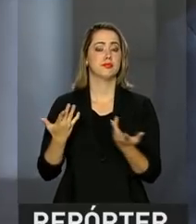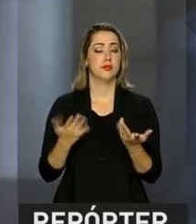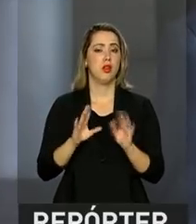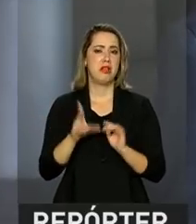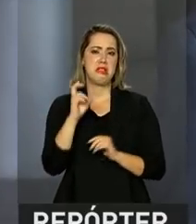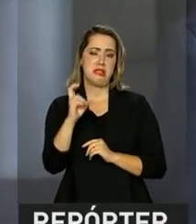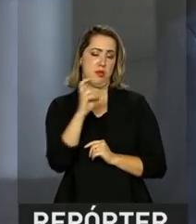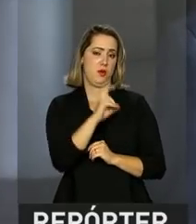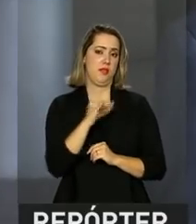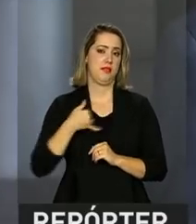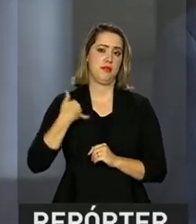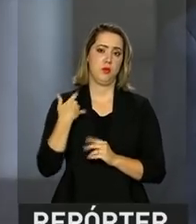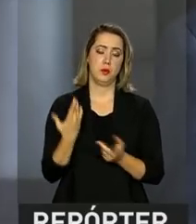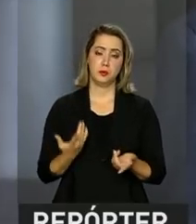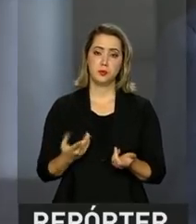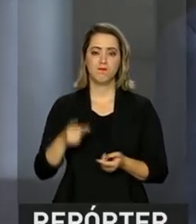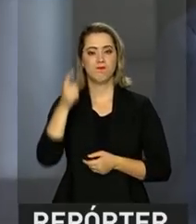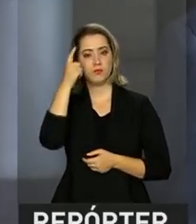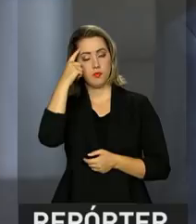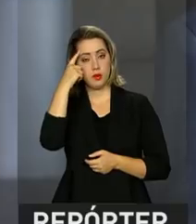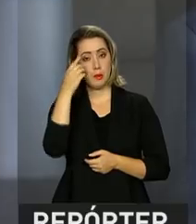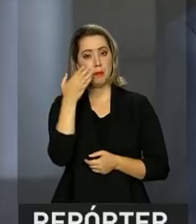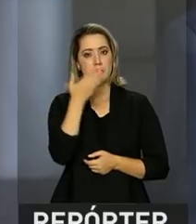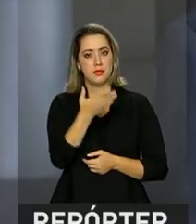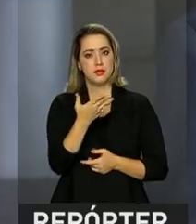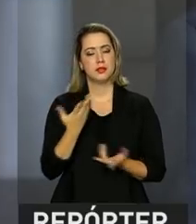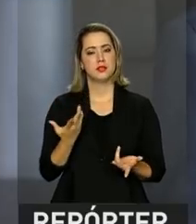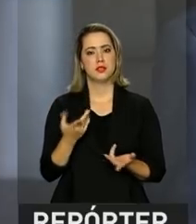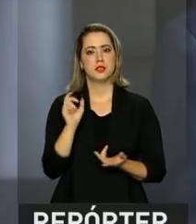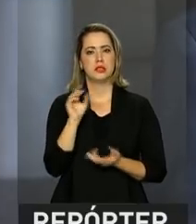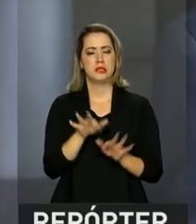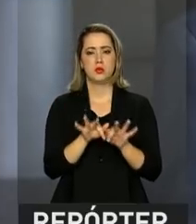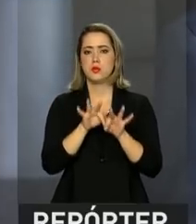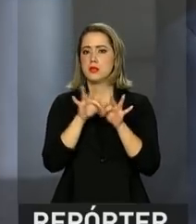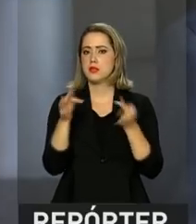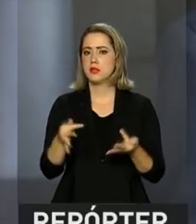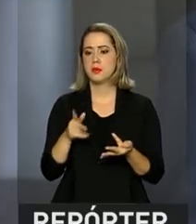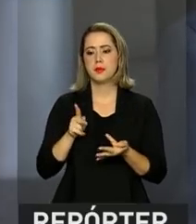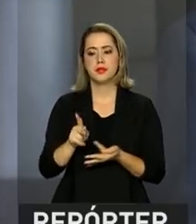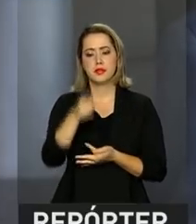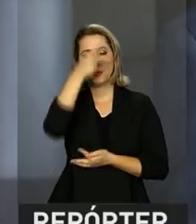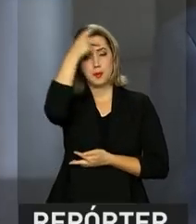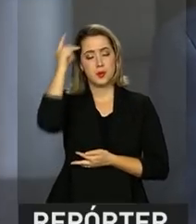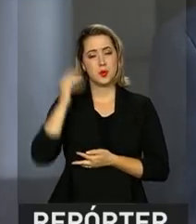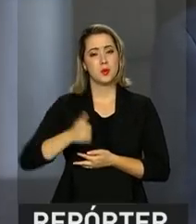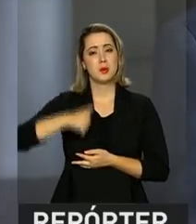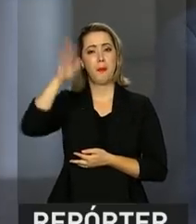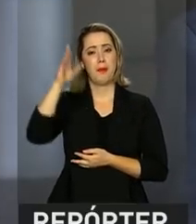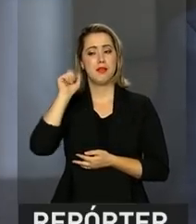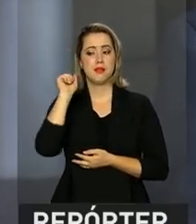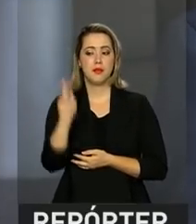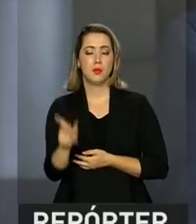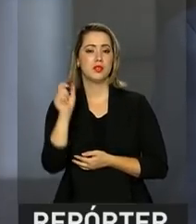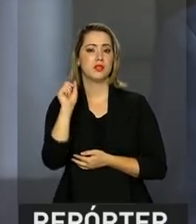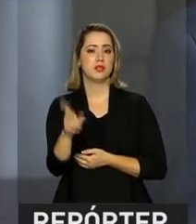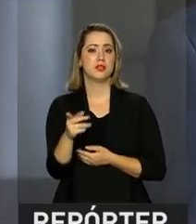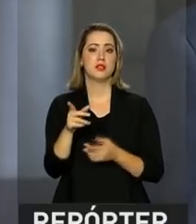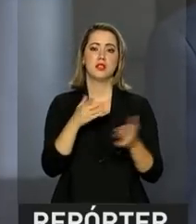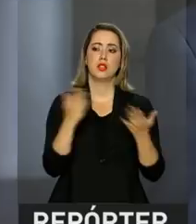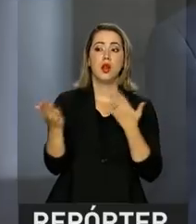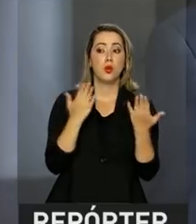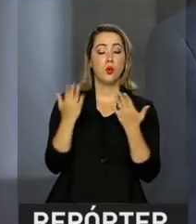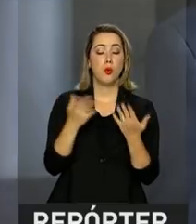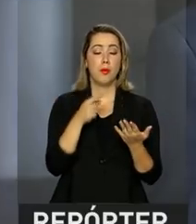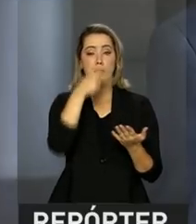aos 55 anos. Pensando numa conta simples, existem cada vez mais pessoas recebendo benefícios, só